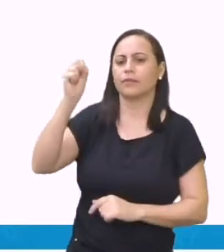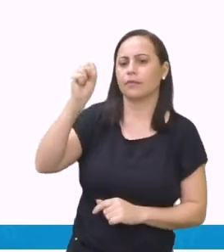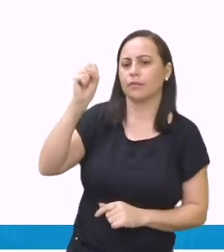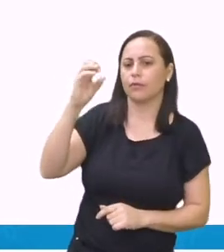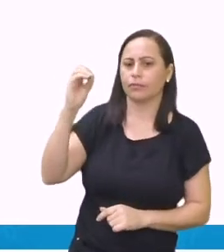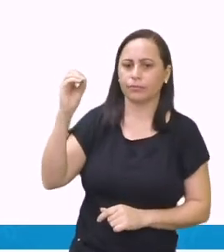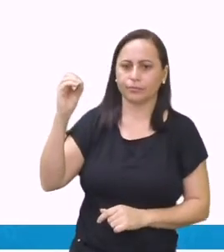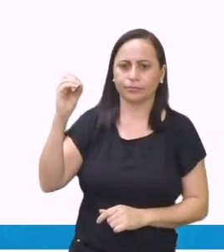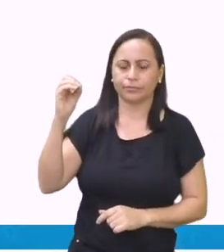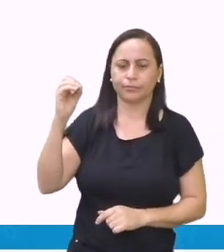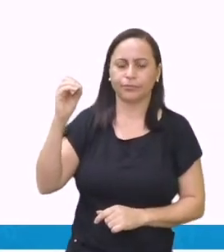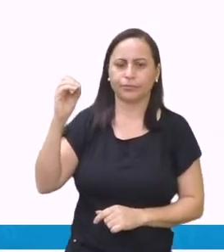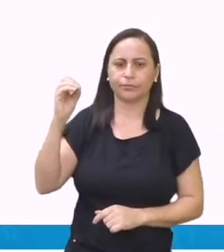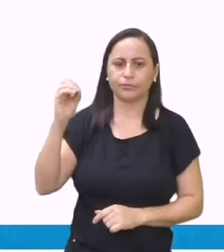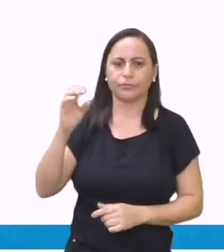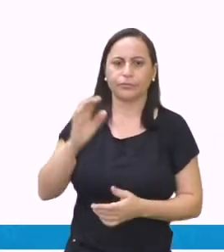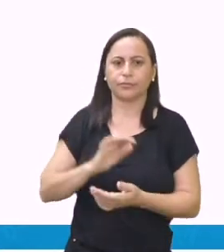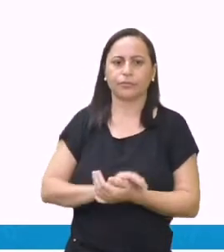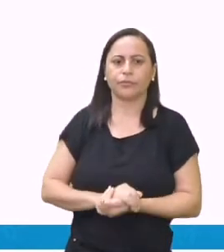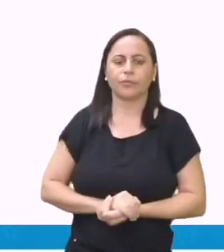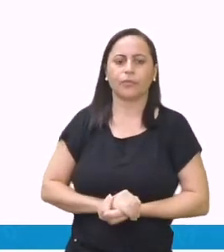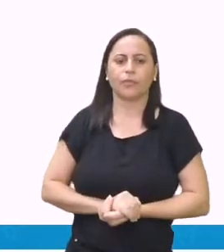80.